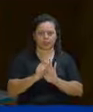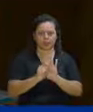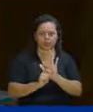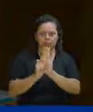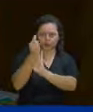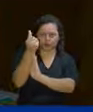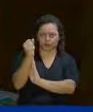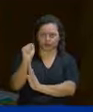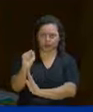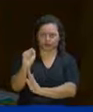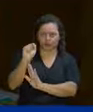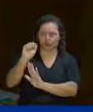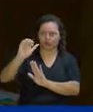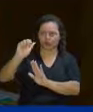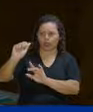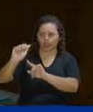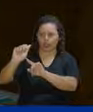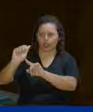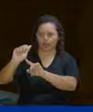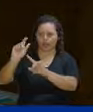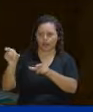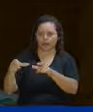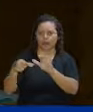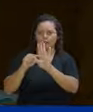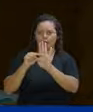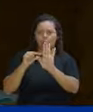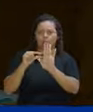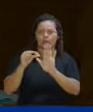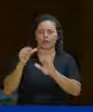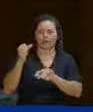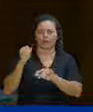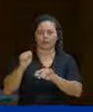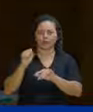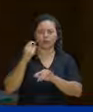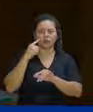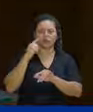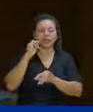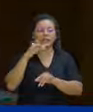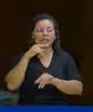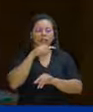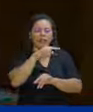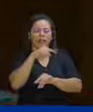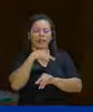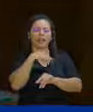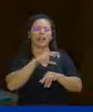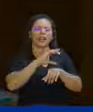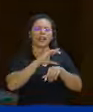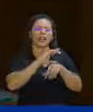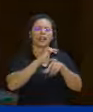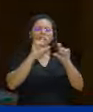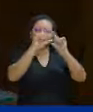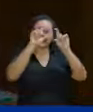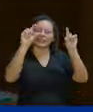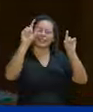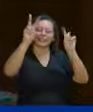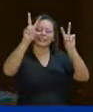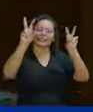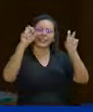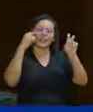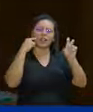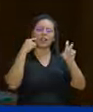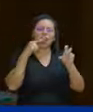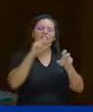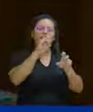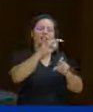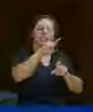Artigo 18-A, parágrafo único. Para fins do disposto no caput deste artigo, os